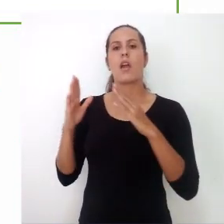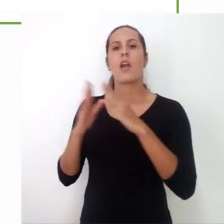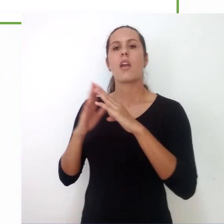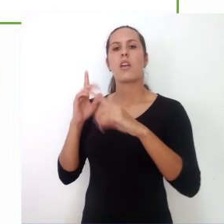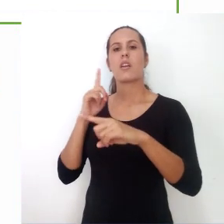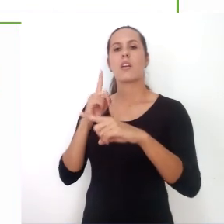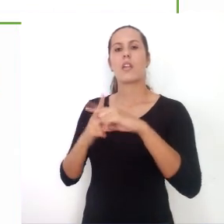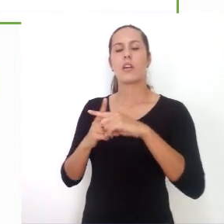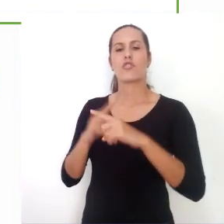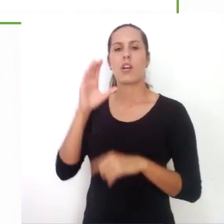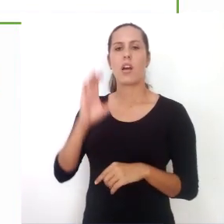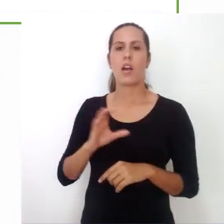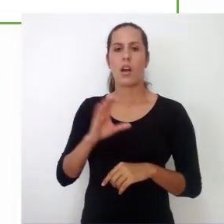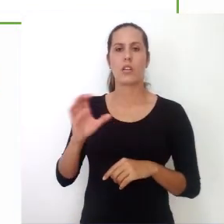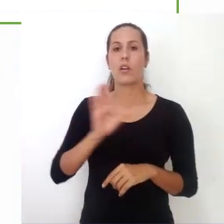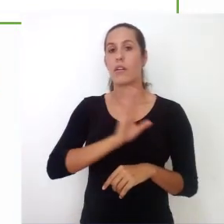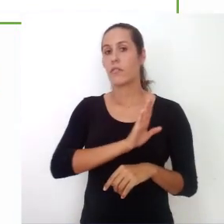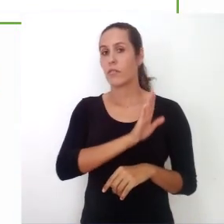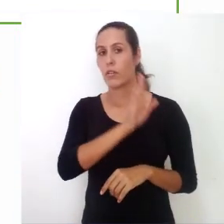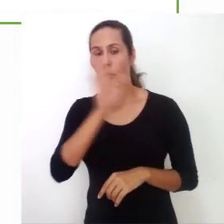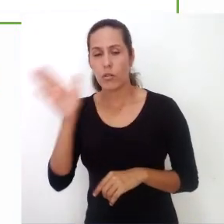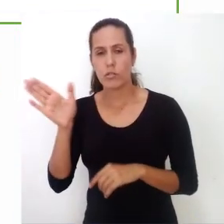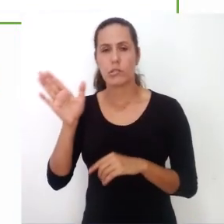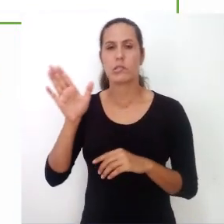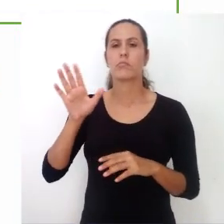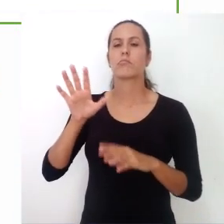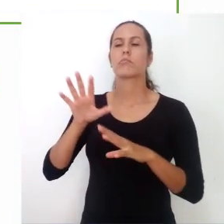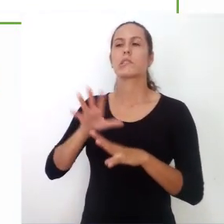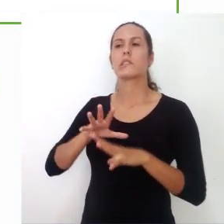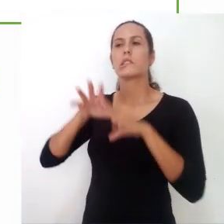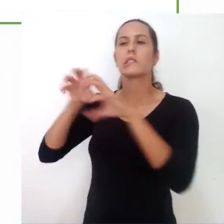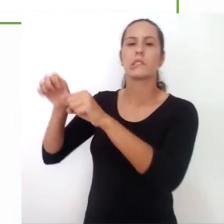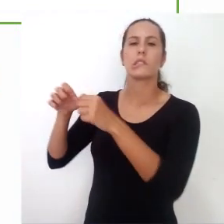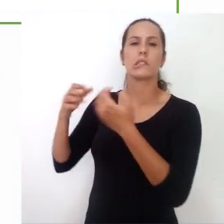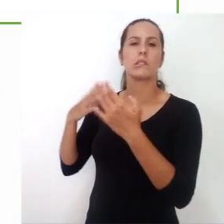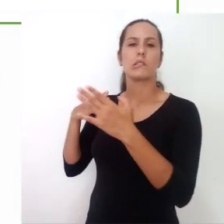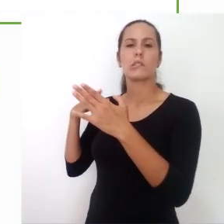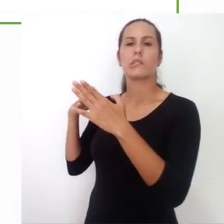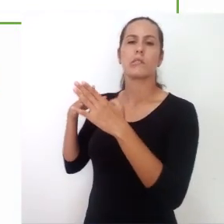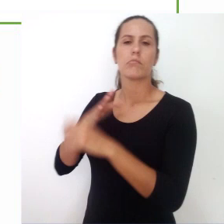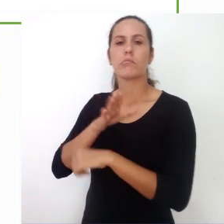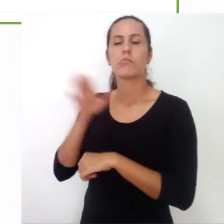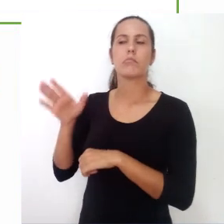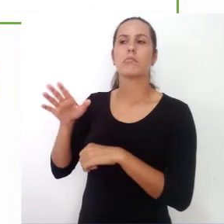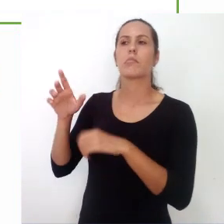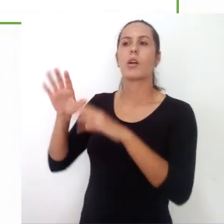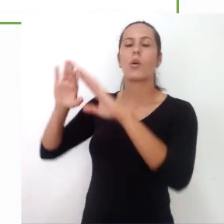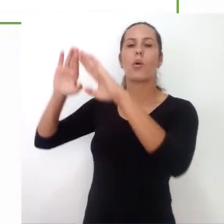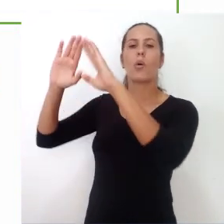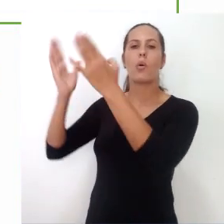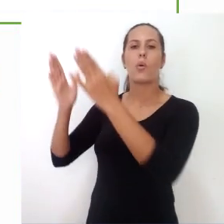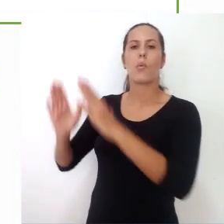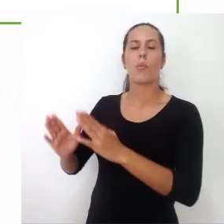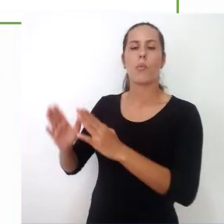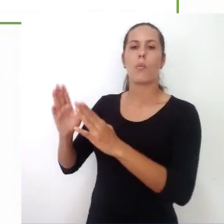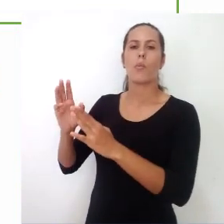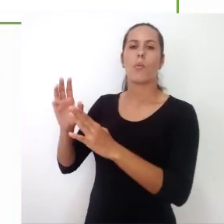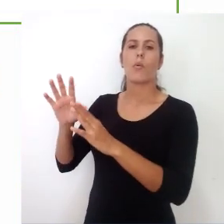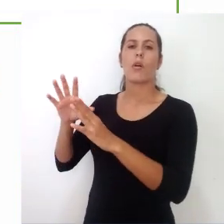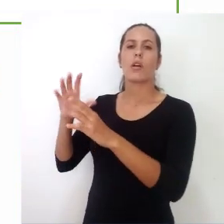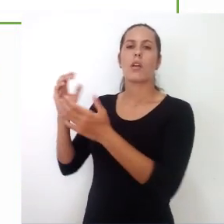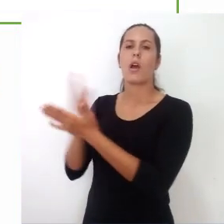uma igreja católica e destruíram os símbolos dessa igreja. Mais uma vez eu trago aqui uma imagem de